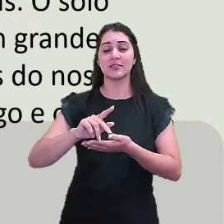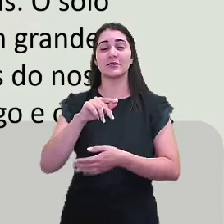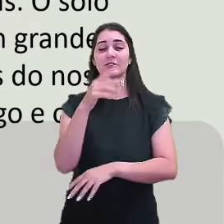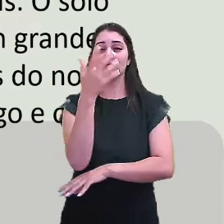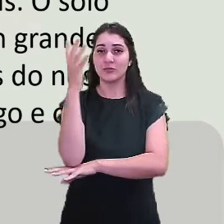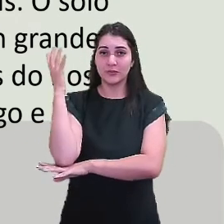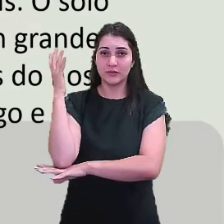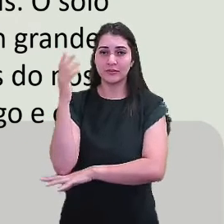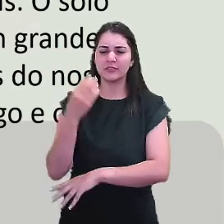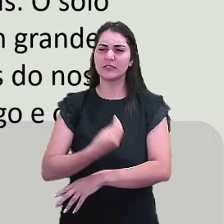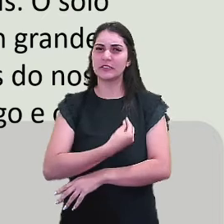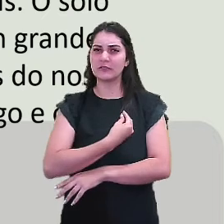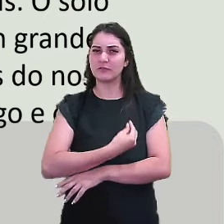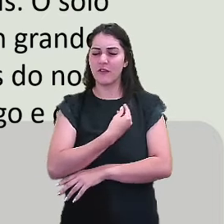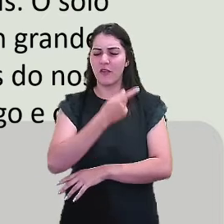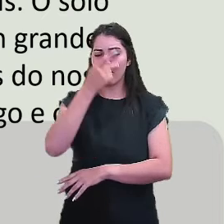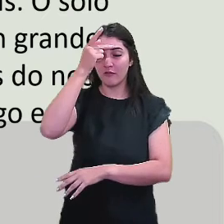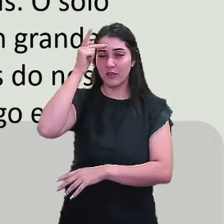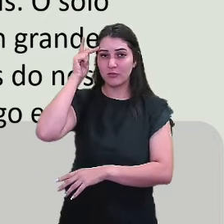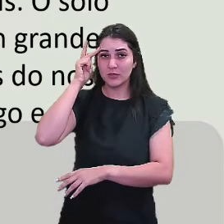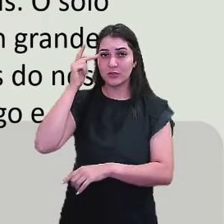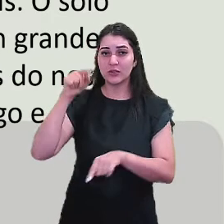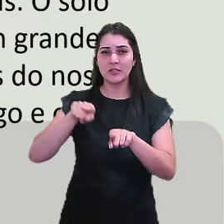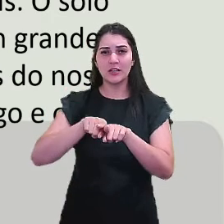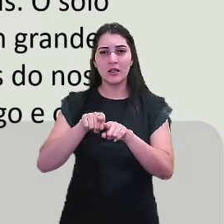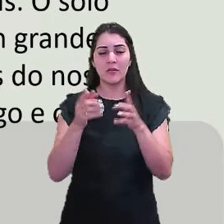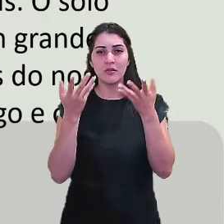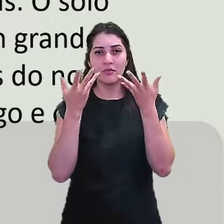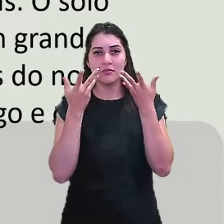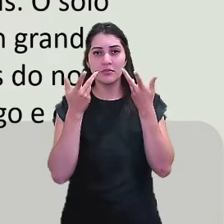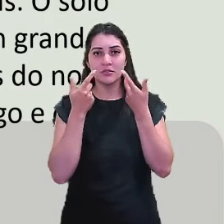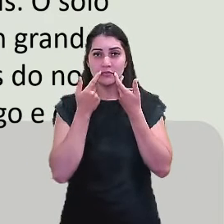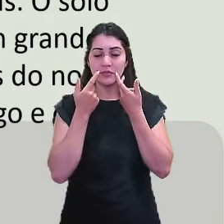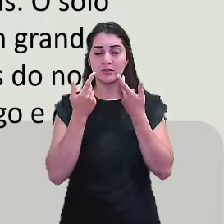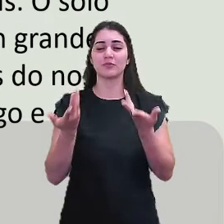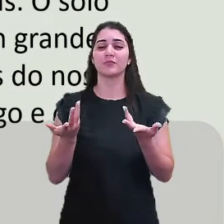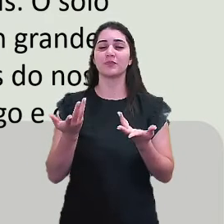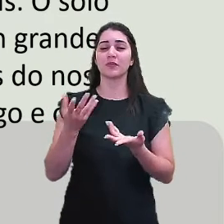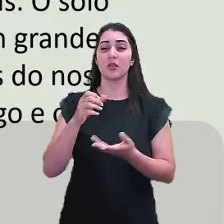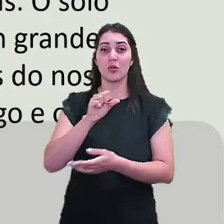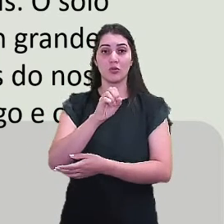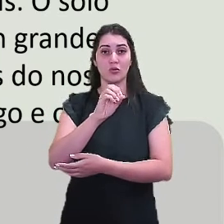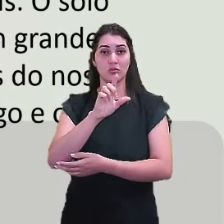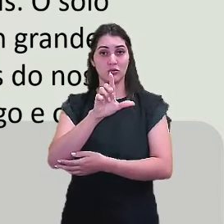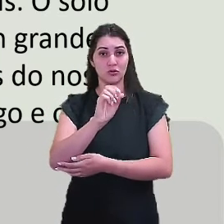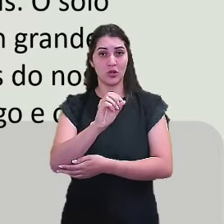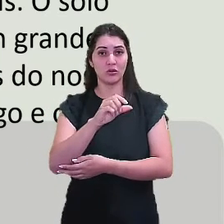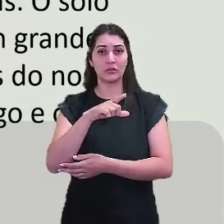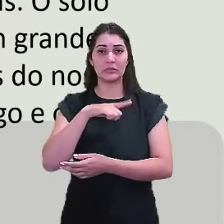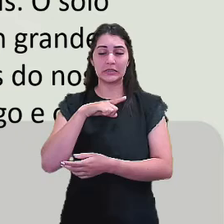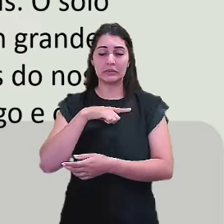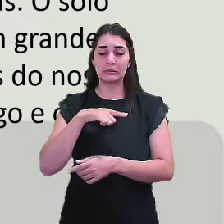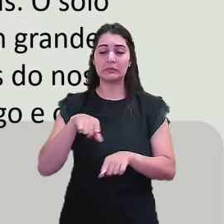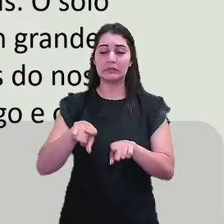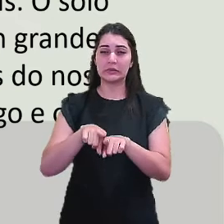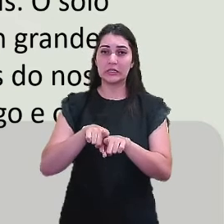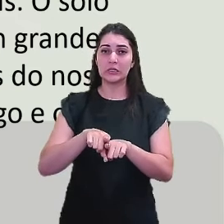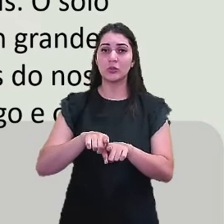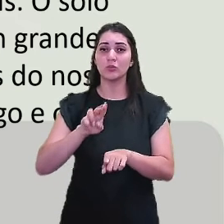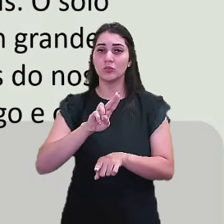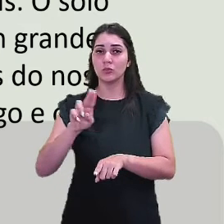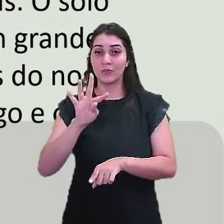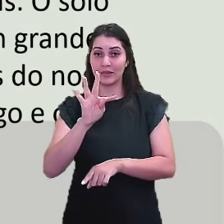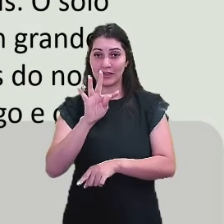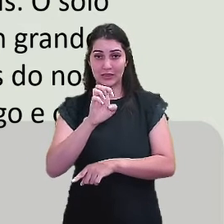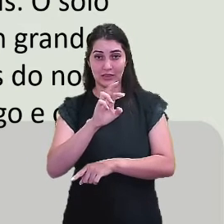e tantos outros animais. O solo também é chamado de terra. Tem grande importância na vida dos seres